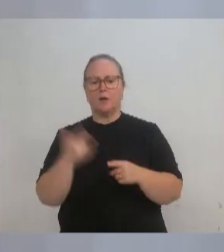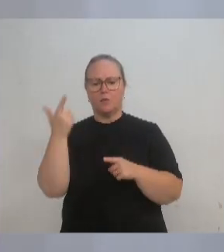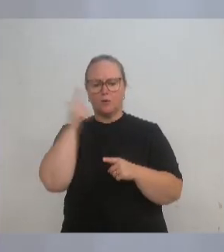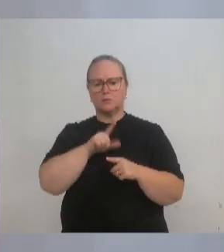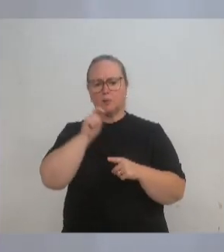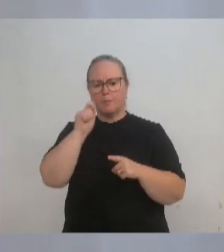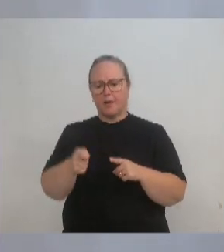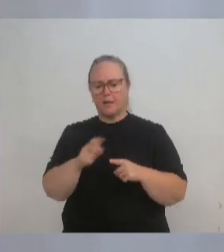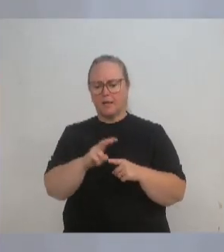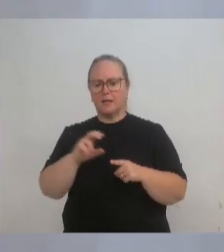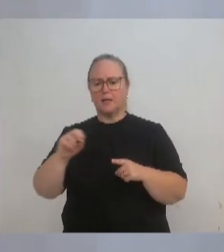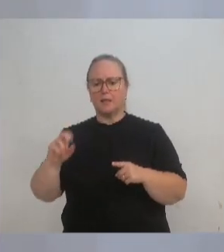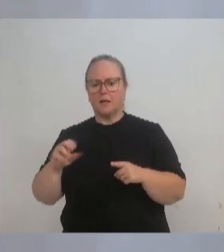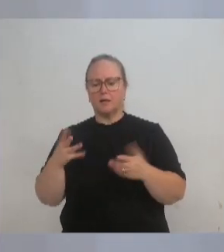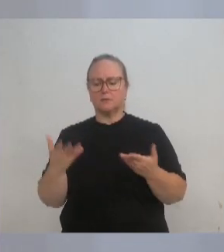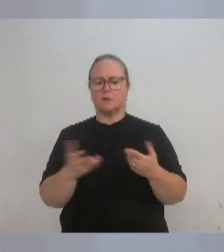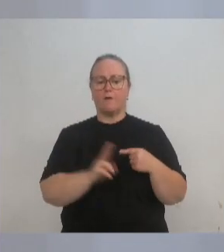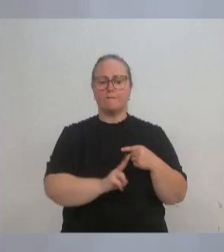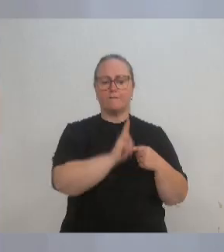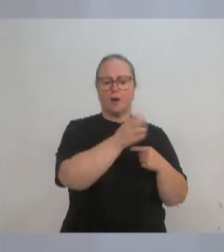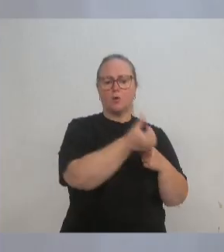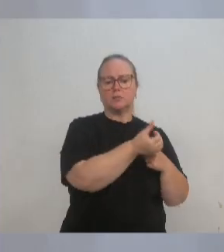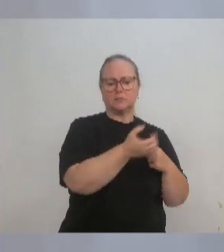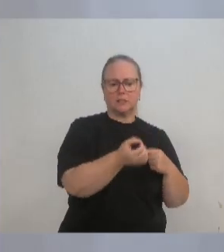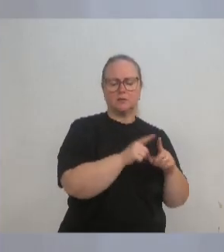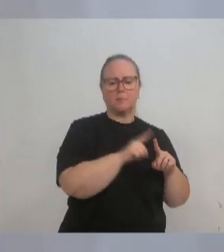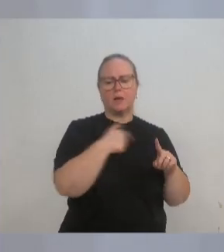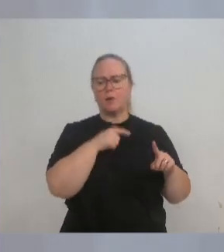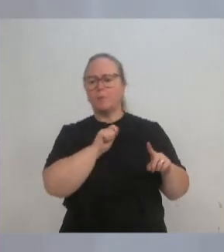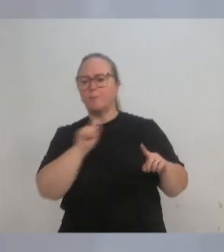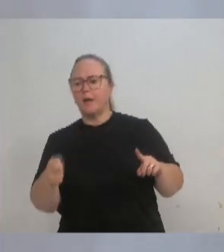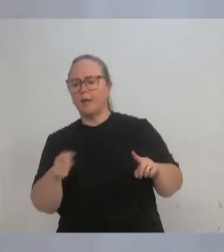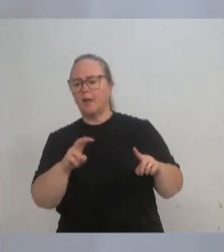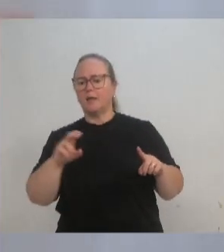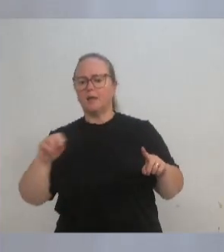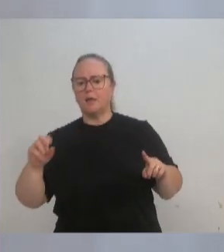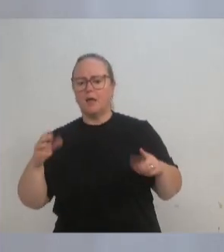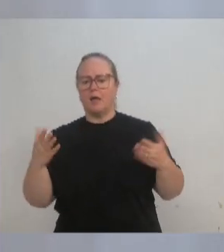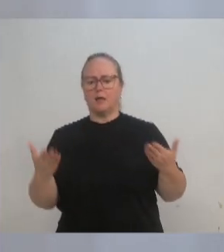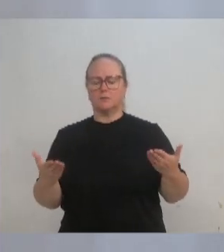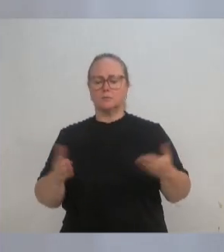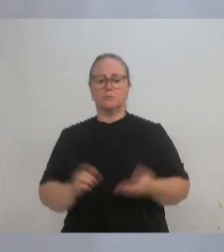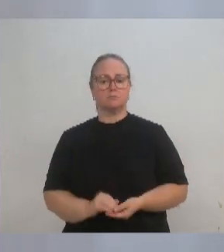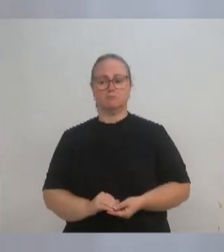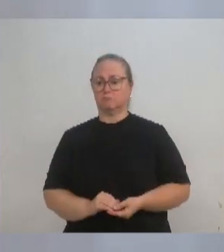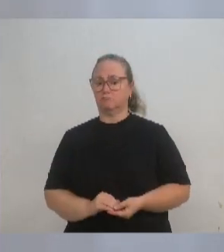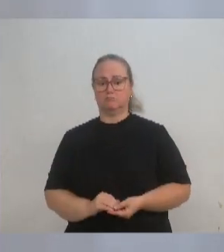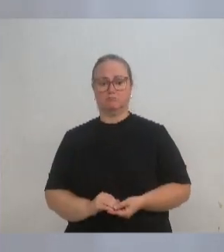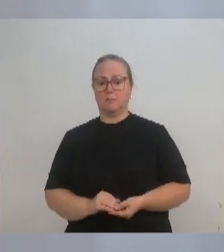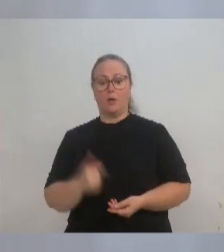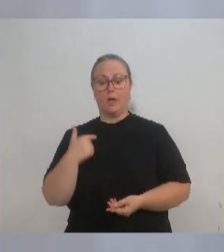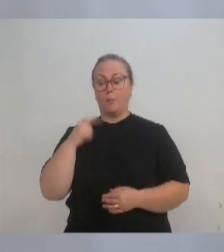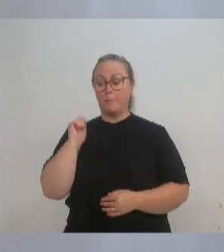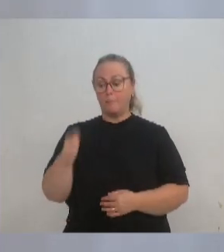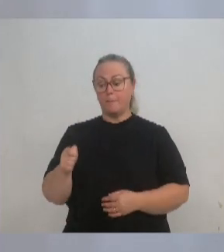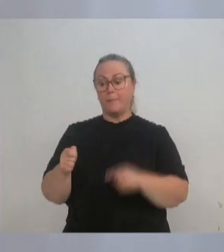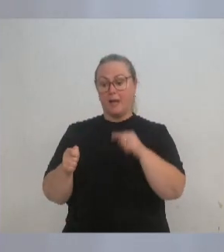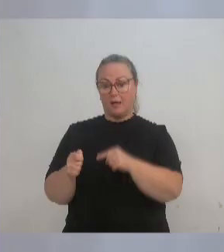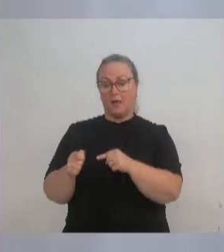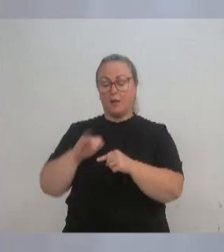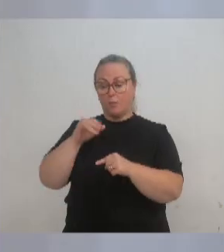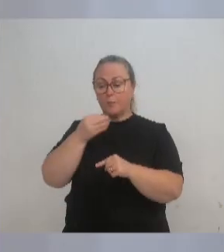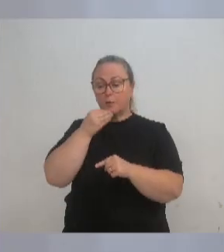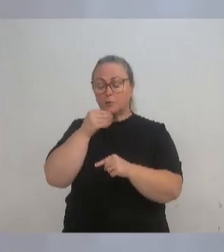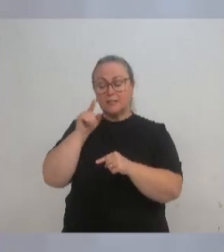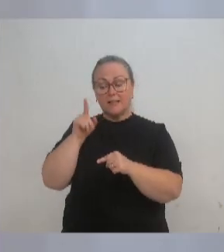daquilo? Independente se o valor é 600 mil. Independente se o bem custa mais caro, vereador Nazarim. Eu tenho que dar